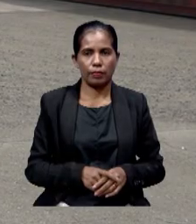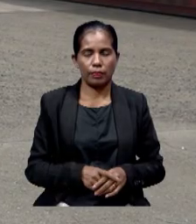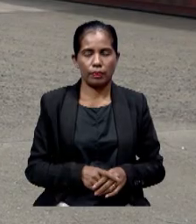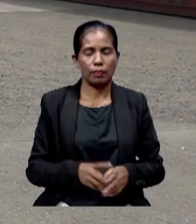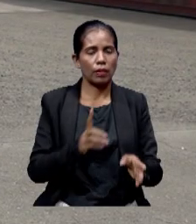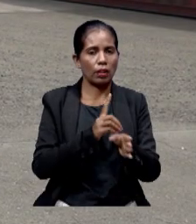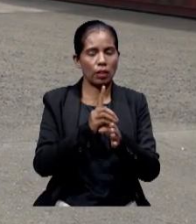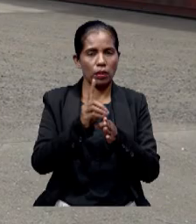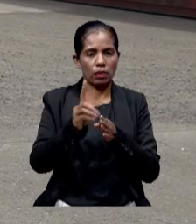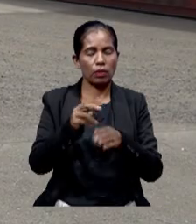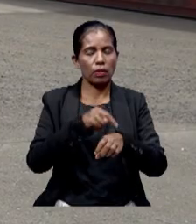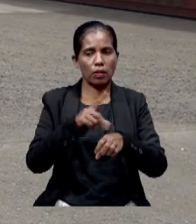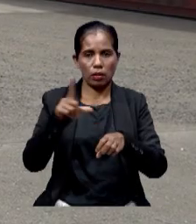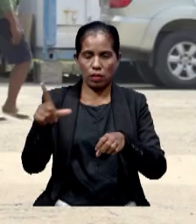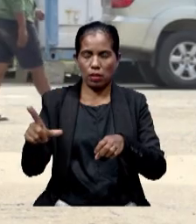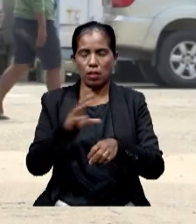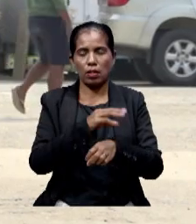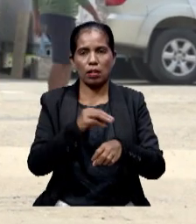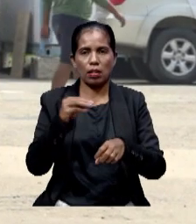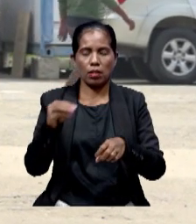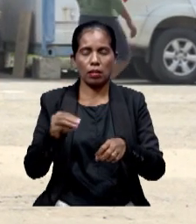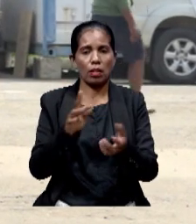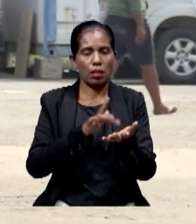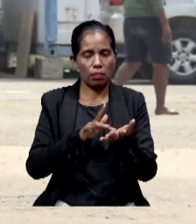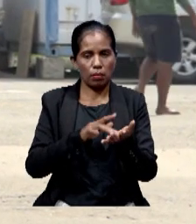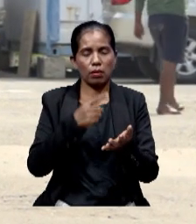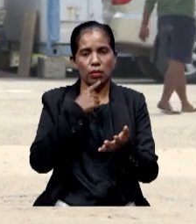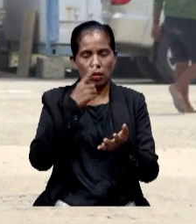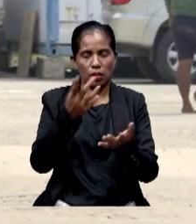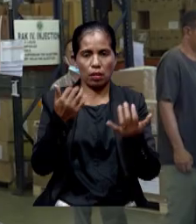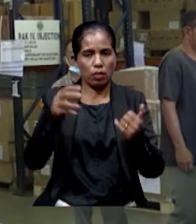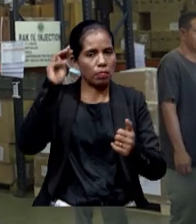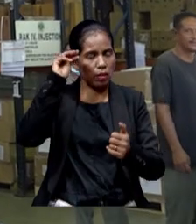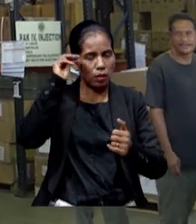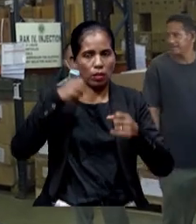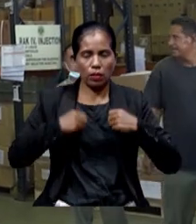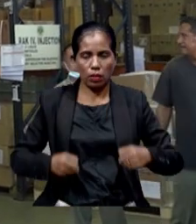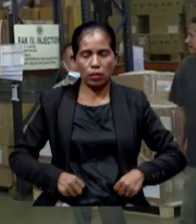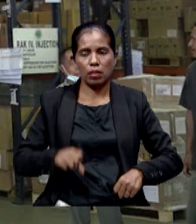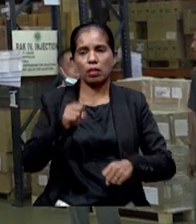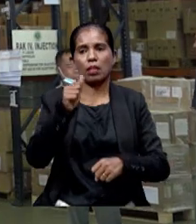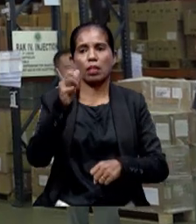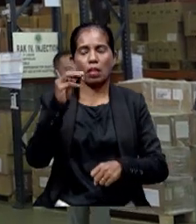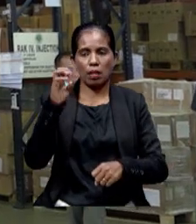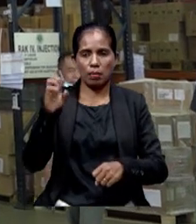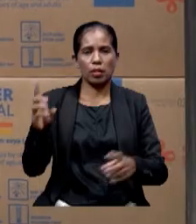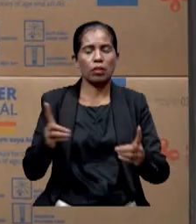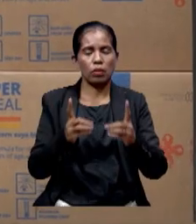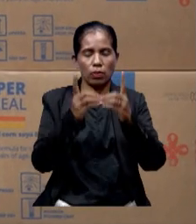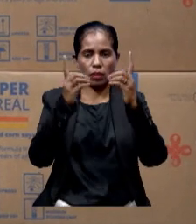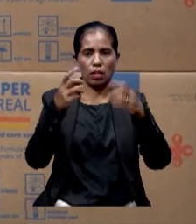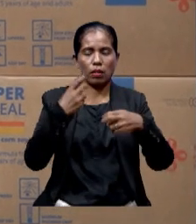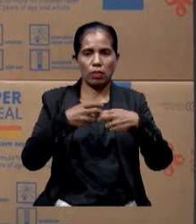Diretor Nasional Farmasia Medicamento Delfin da Costa Pereira informa dadaune Ministério Saúde Hosames enfrenta ela stock out by Moruk